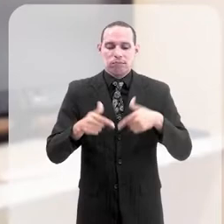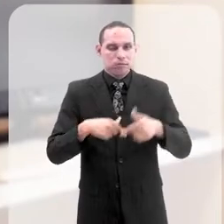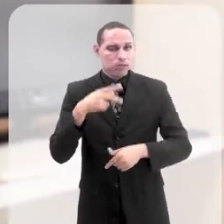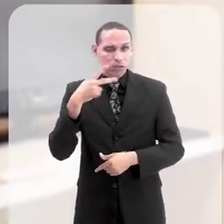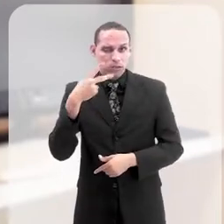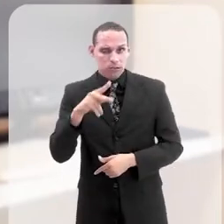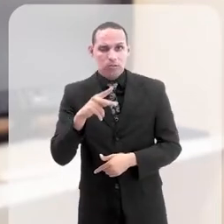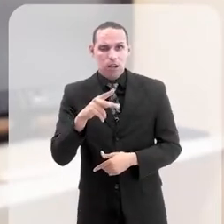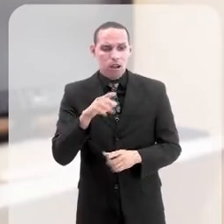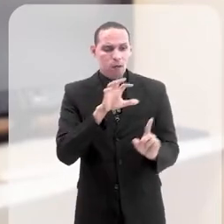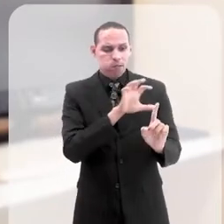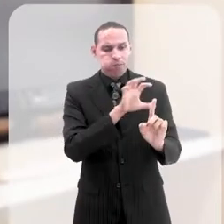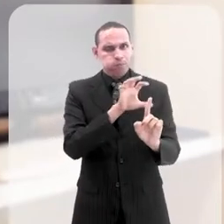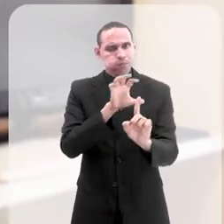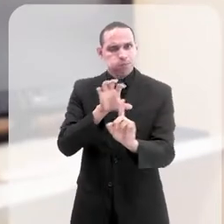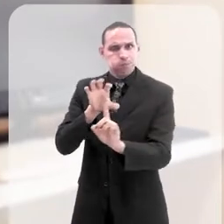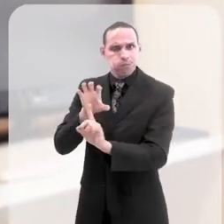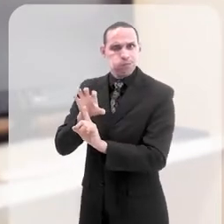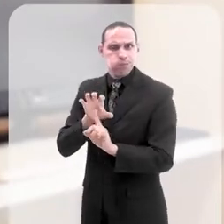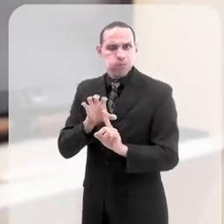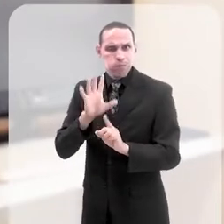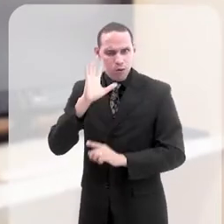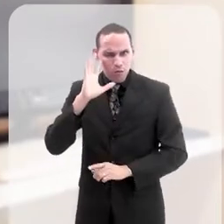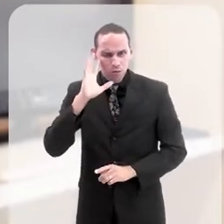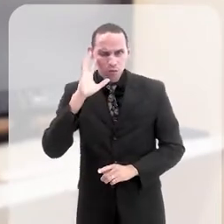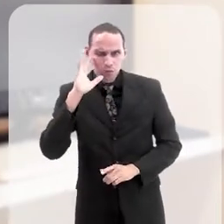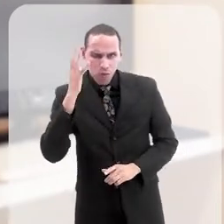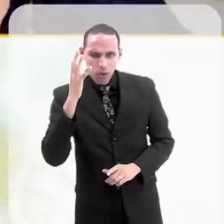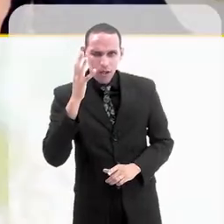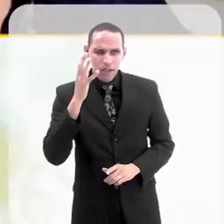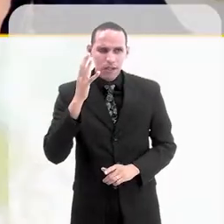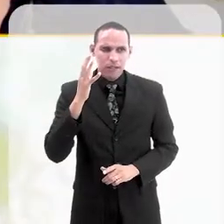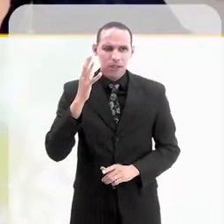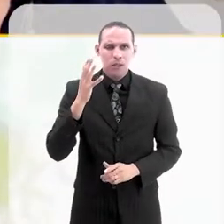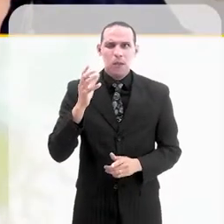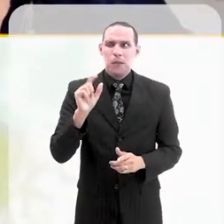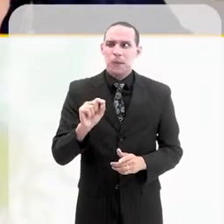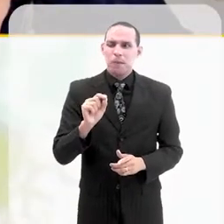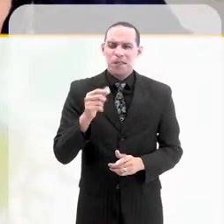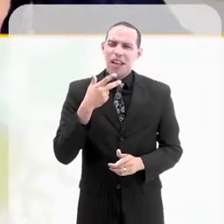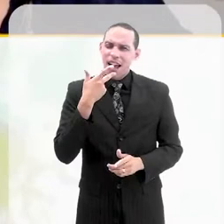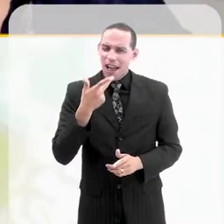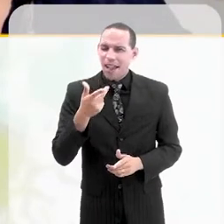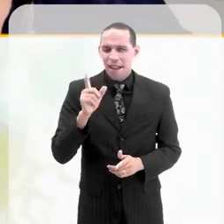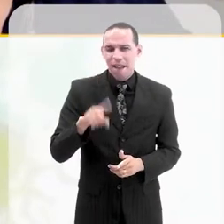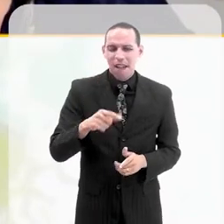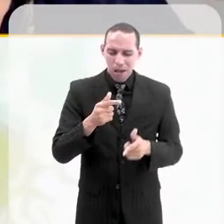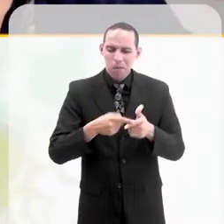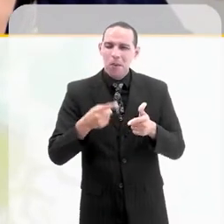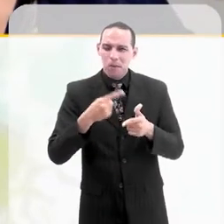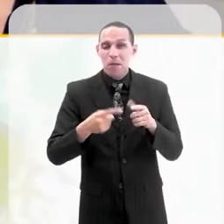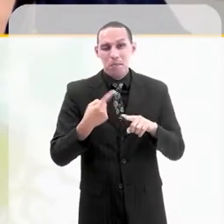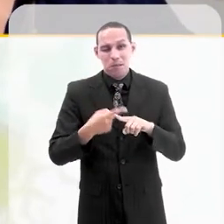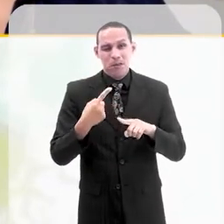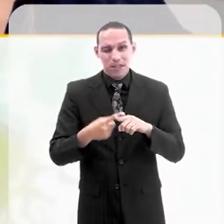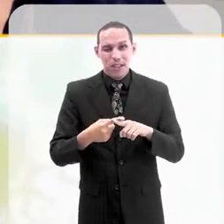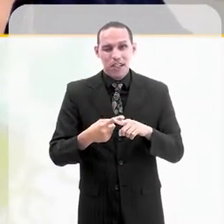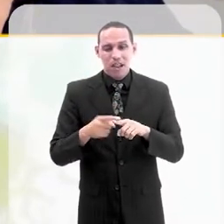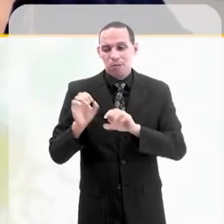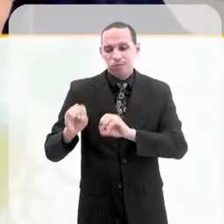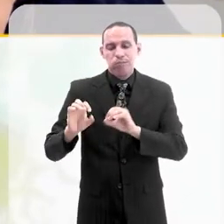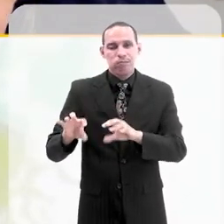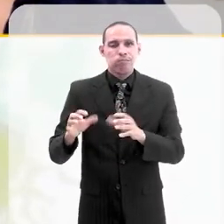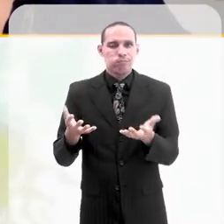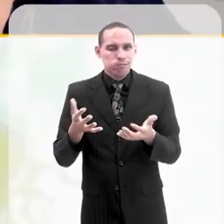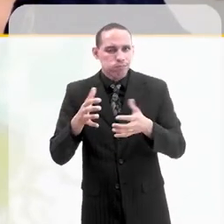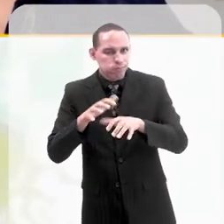influencia diretamente na solução? Eu vou chamar de problema, porque a gente sabe que inclusão em educação, a gente ainda está muito